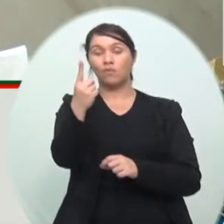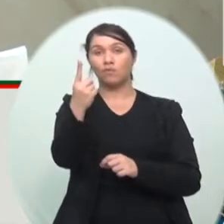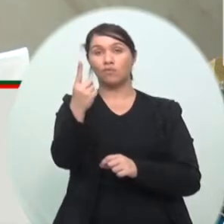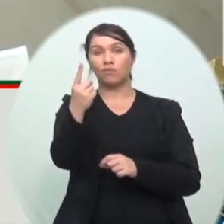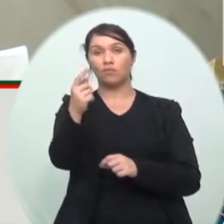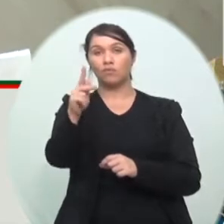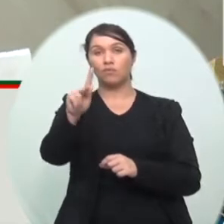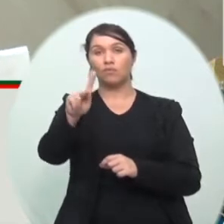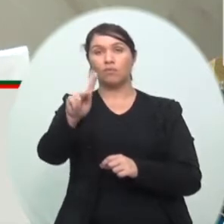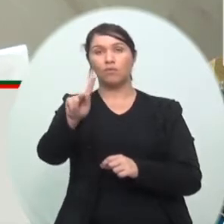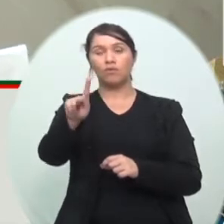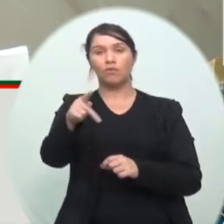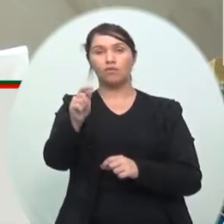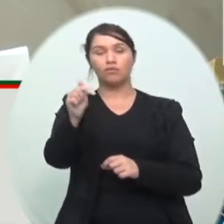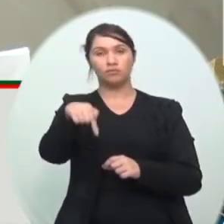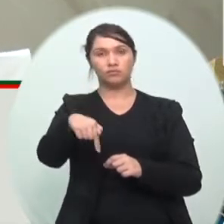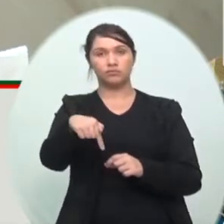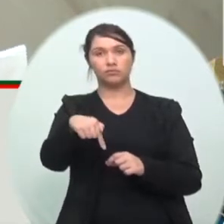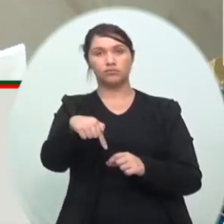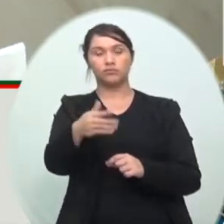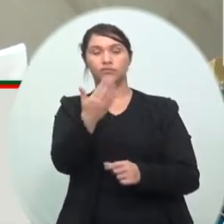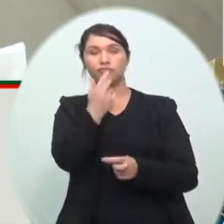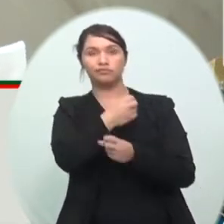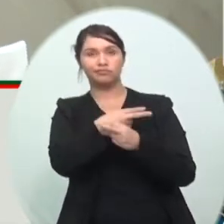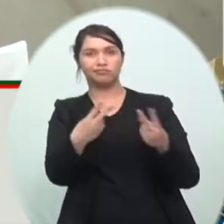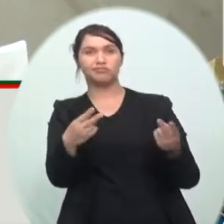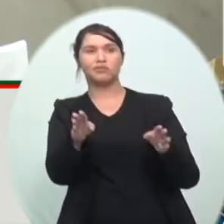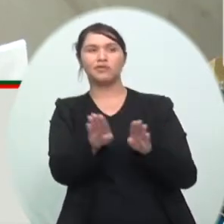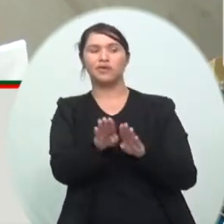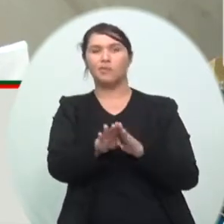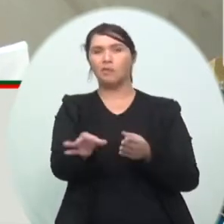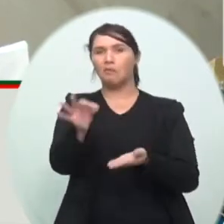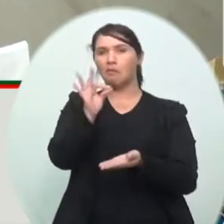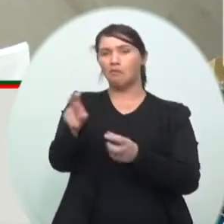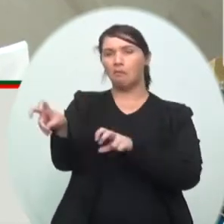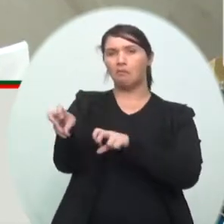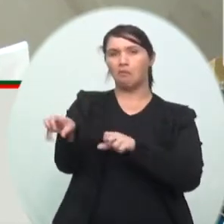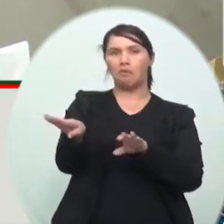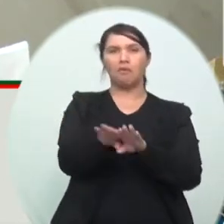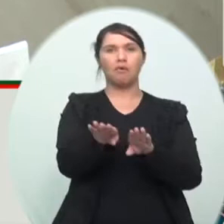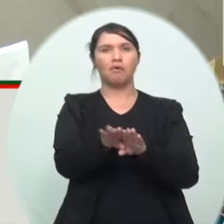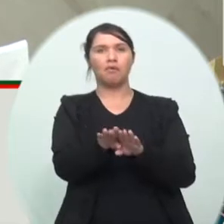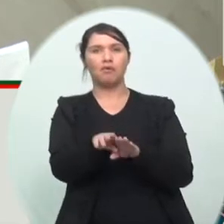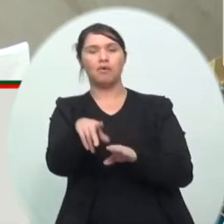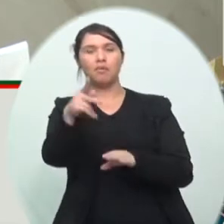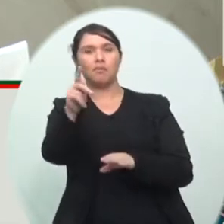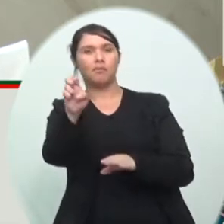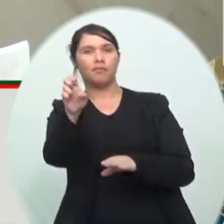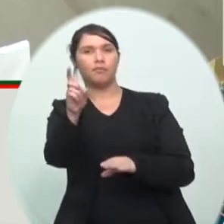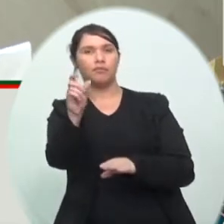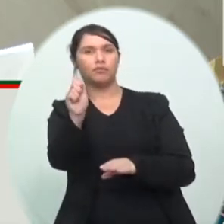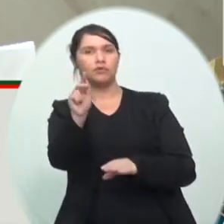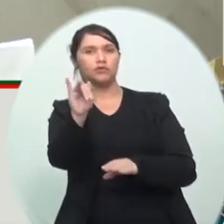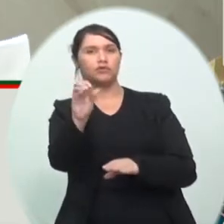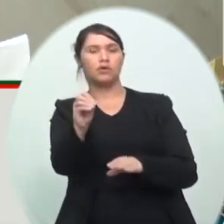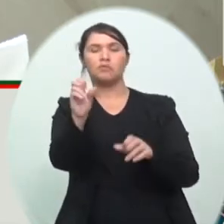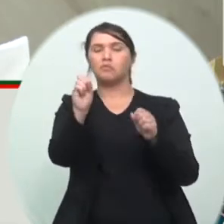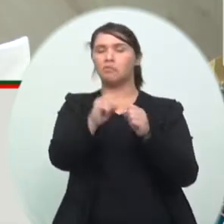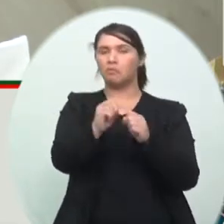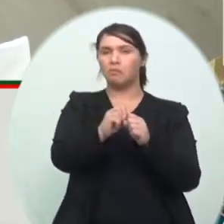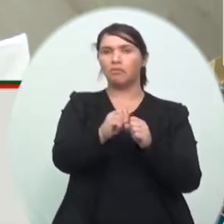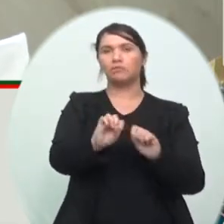também paelhas, cafés coloniais, pedágios solidários e contou com uma boa vontade de muitas pessoas